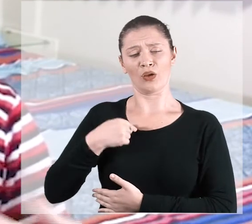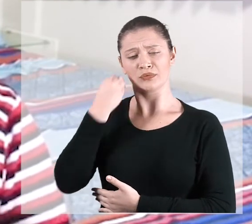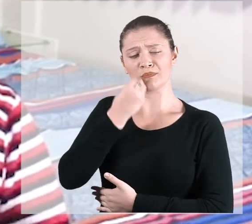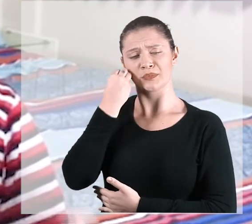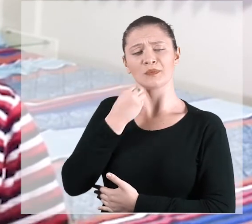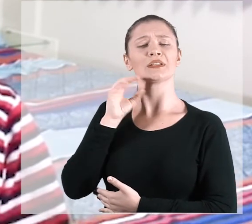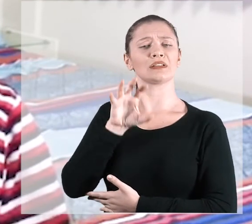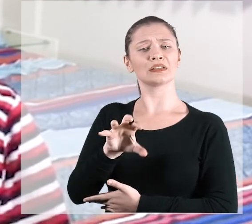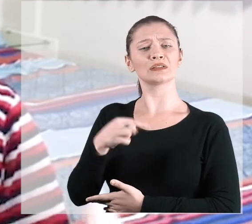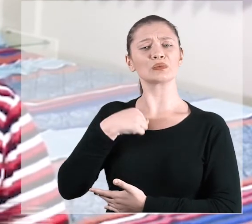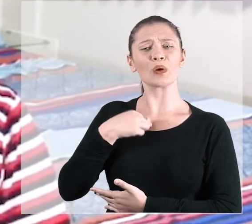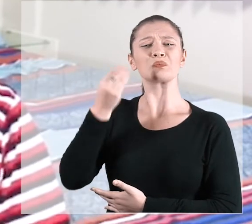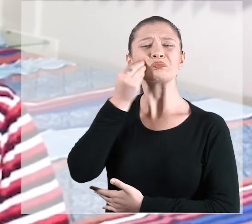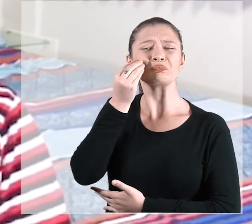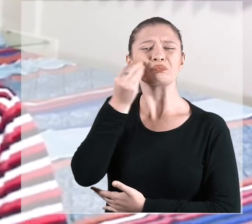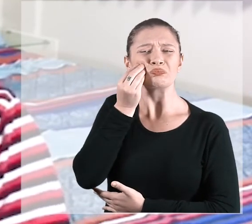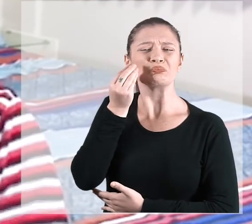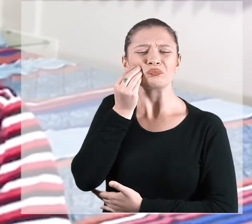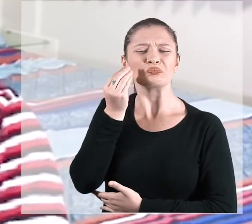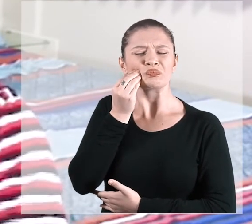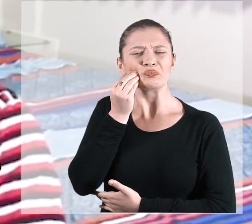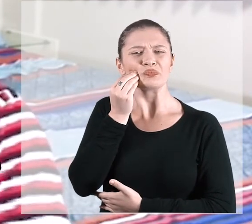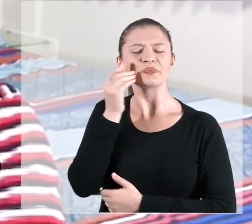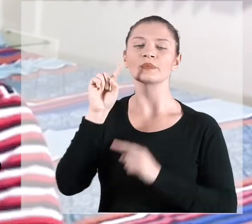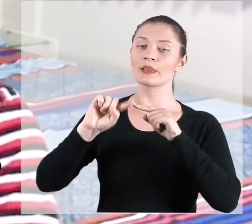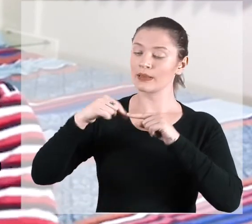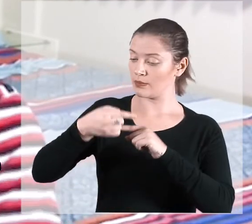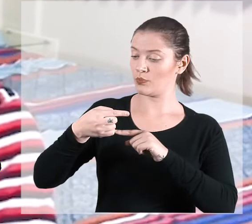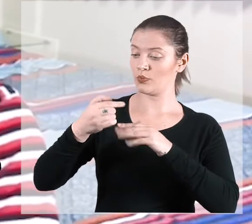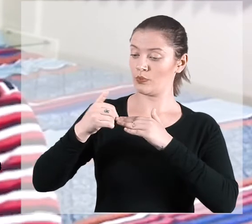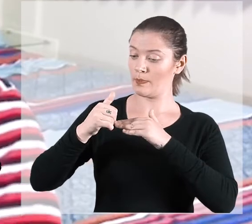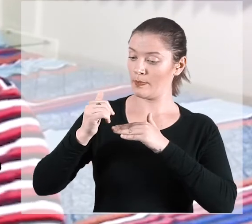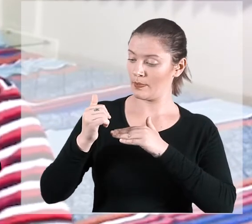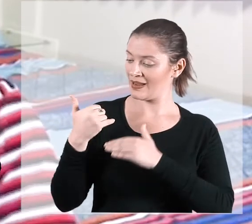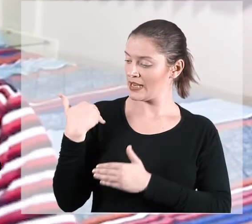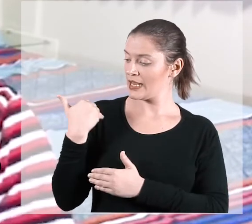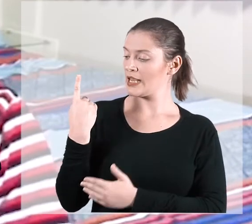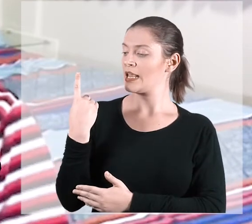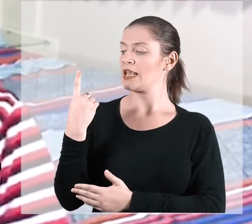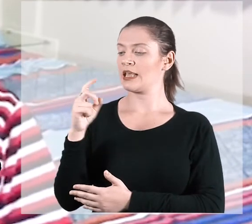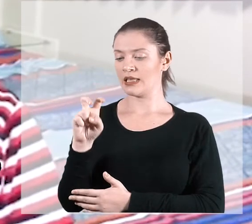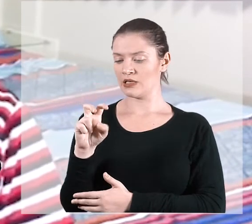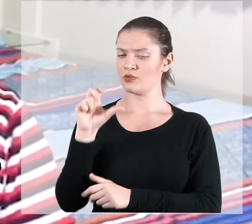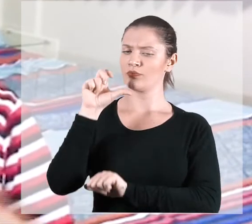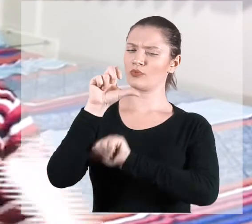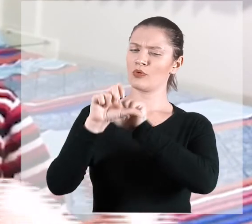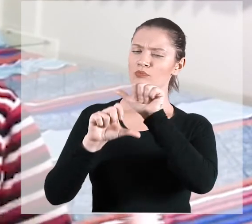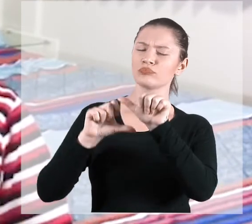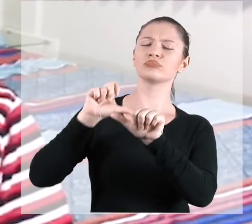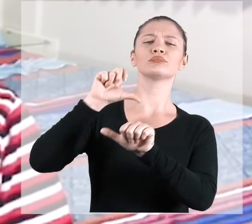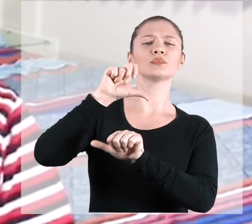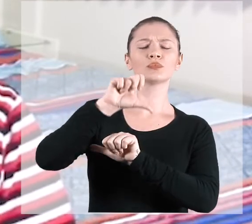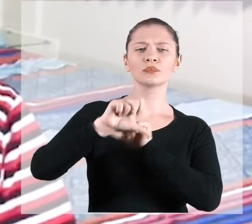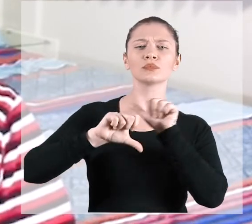Eu provei o desconforto até que gradativamente, a partir dos 15 anos, eu fui me adequando e eu fui tomando cada